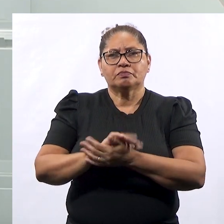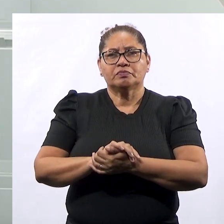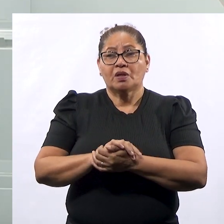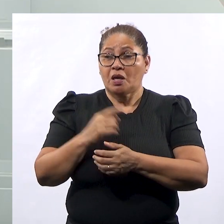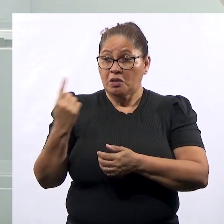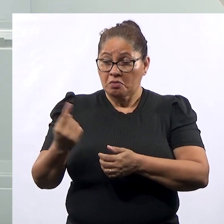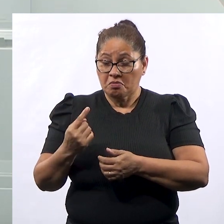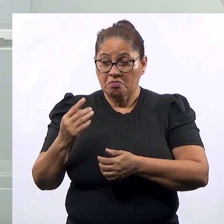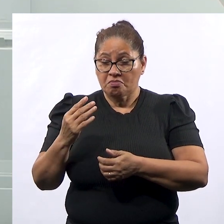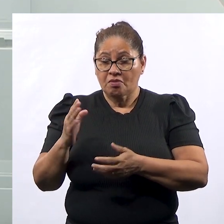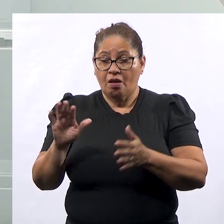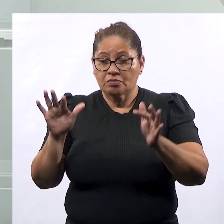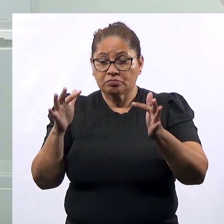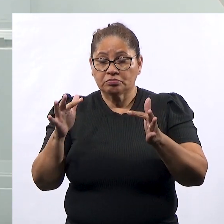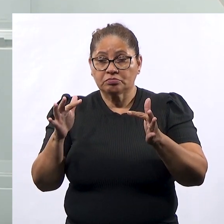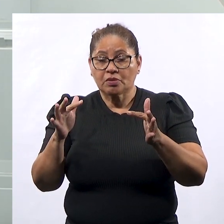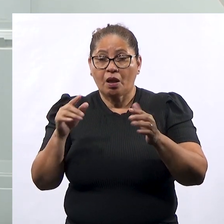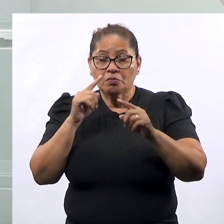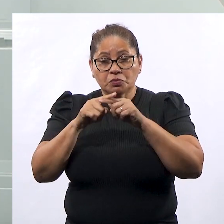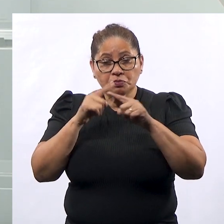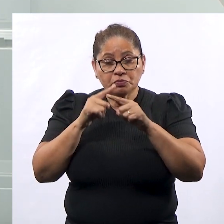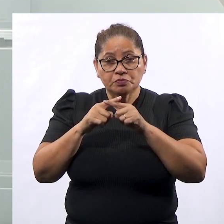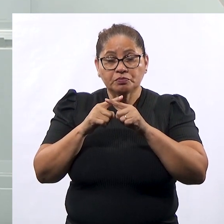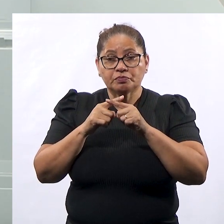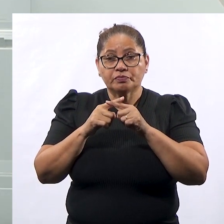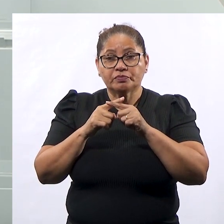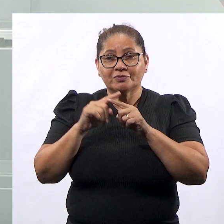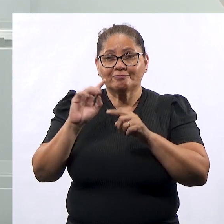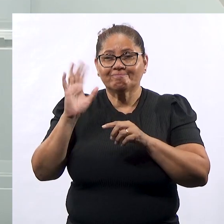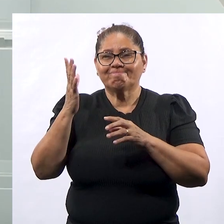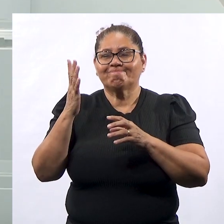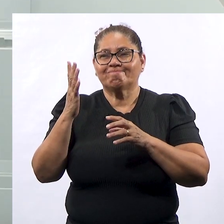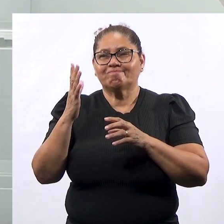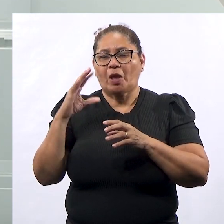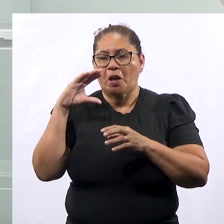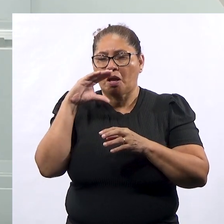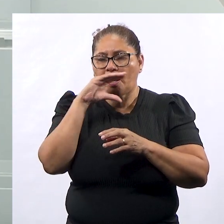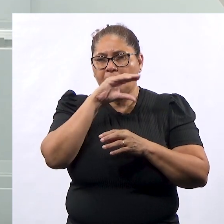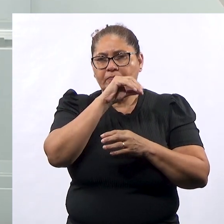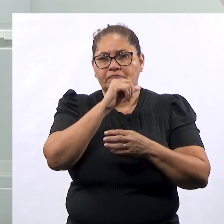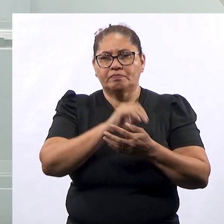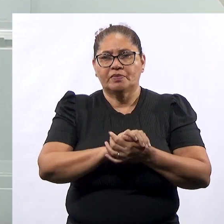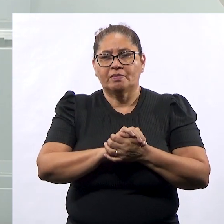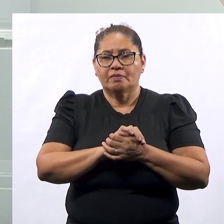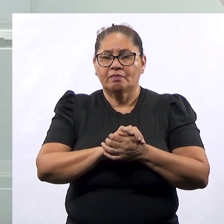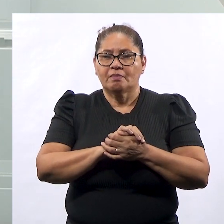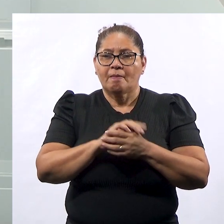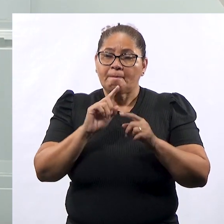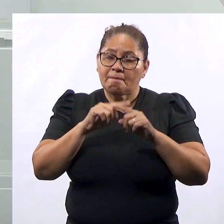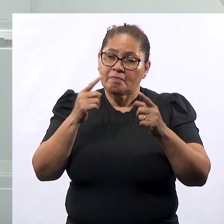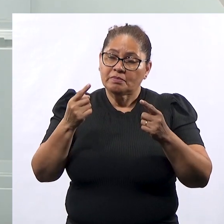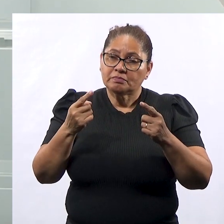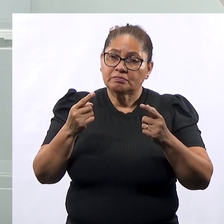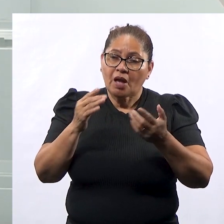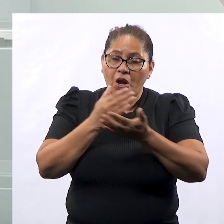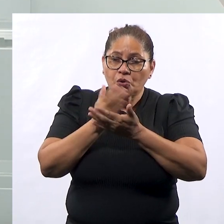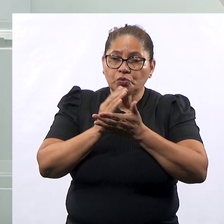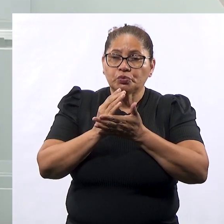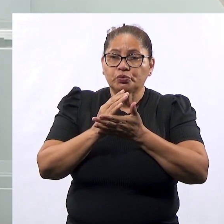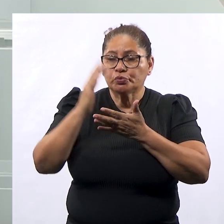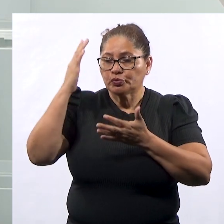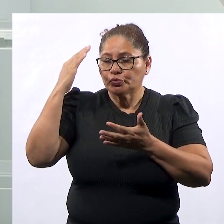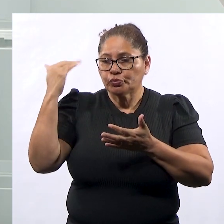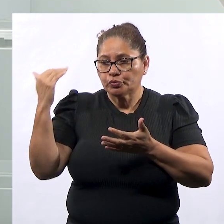aqui e nem é a nossa intenção trazê-los aqui, até porque o tempo é exíguo. Mas alguns autores que trabalham